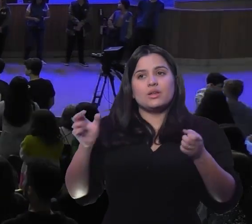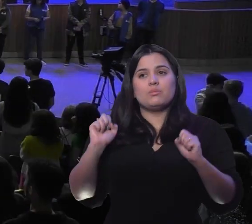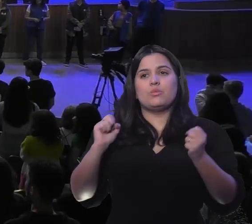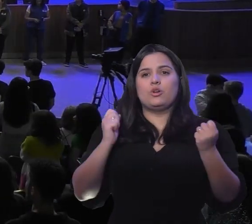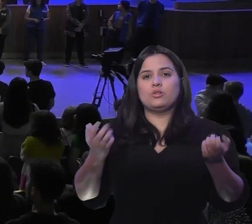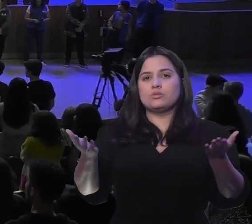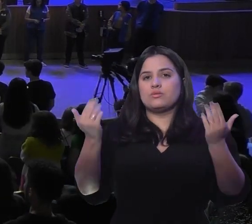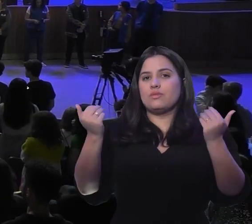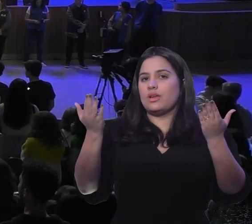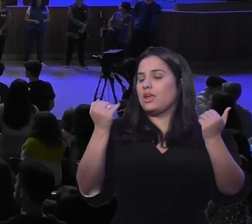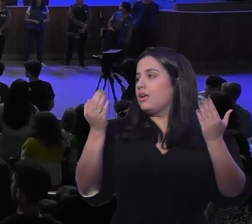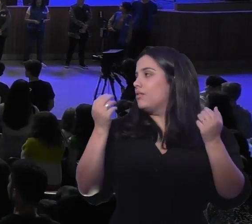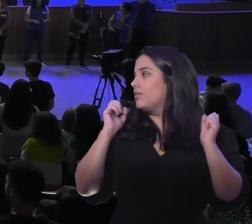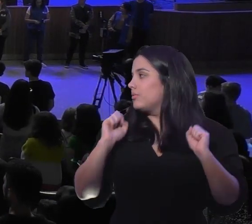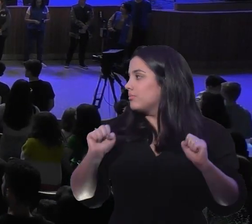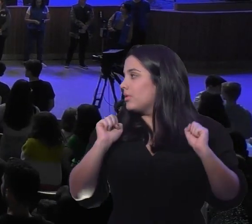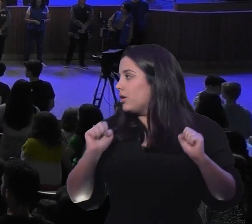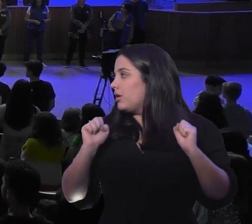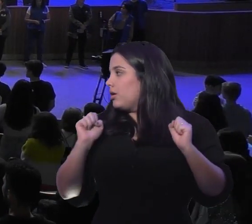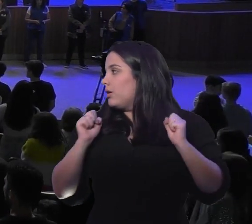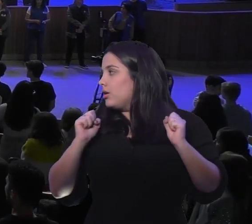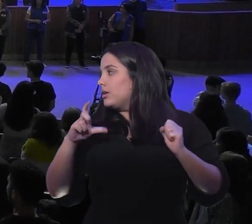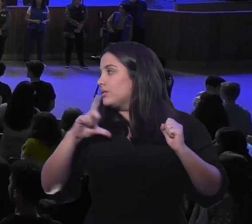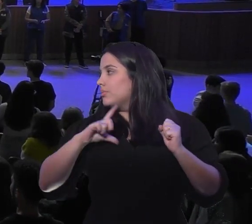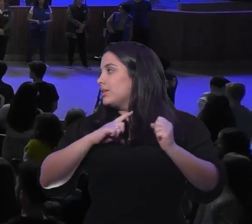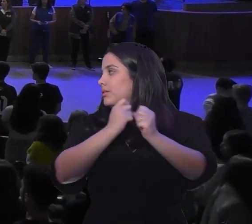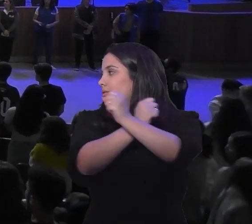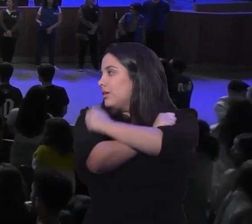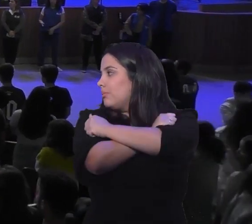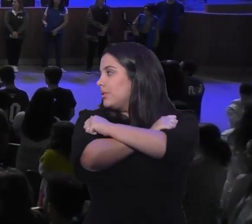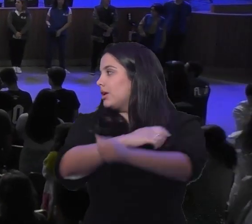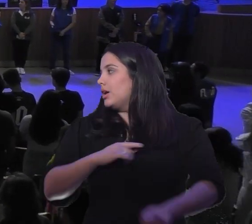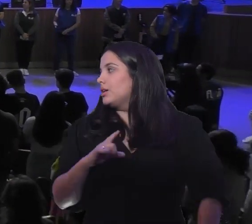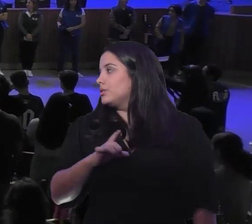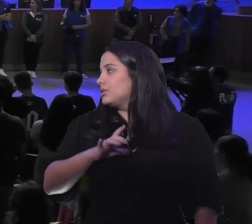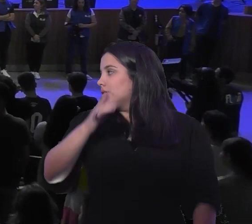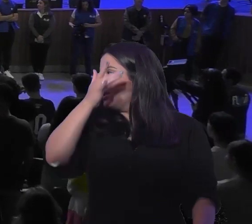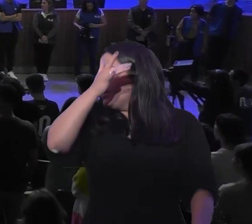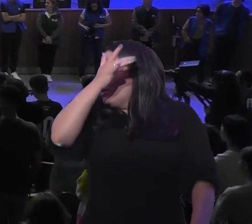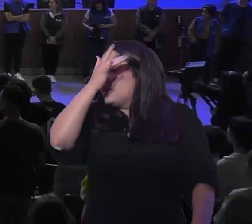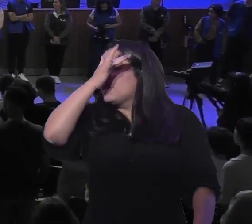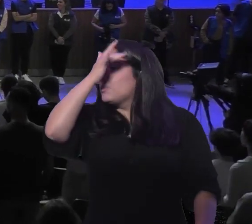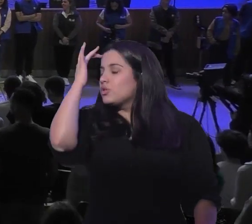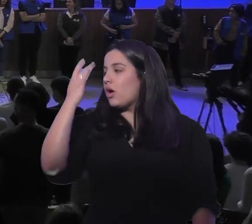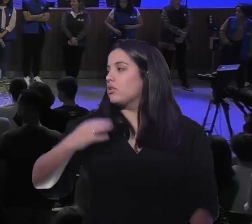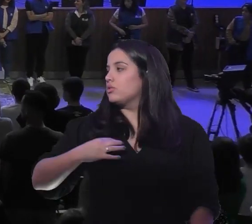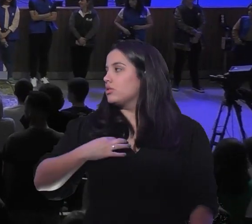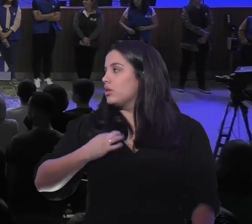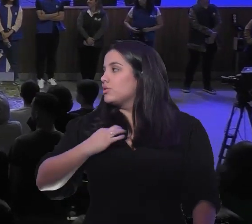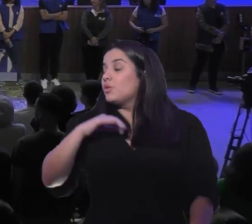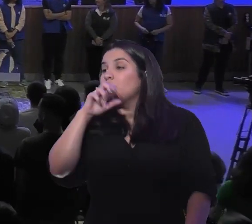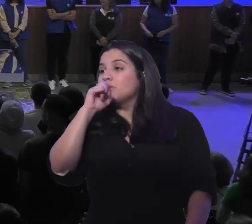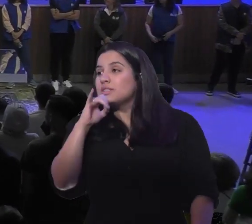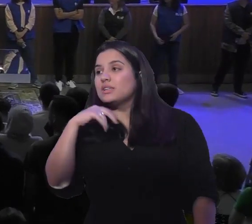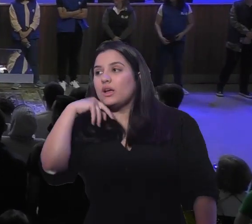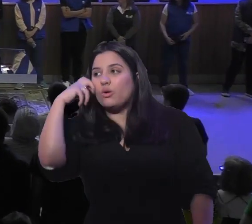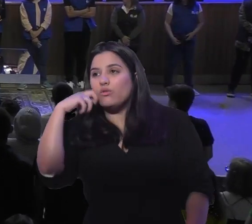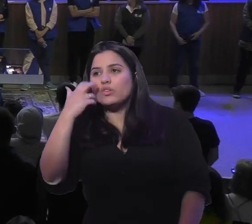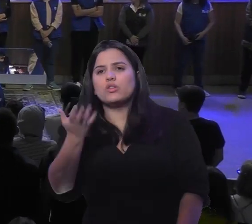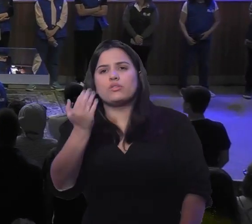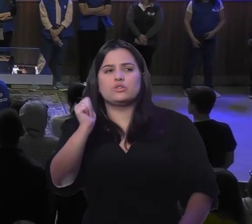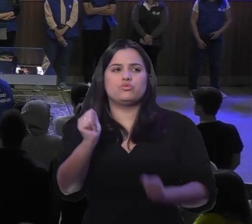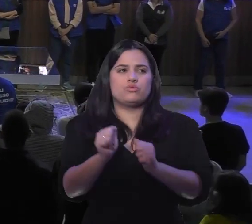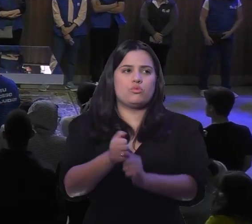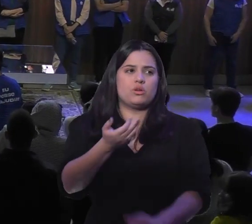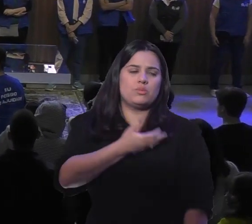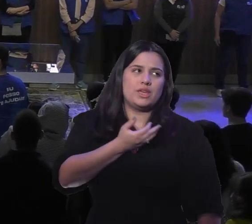comigo para receber um abraço. Tá eu aqui, tem a galera aqui de azul, de colete. Se você tá com vergonha, traz um amigo seu, não tenha